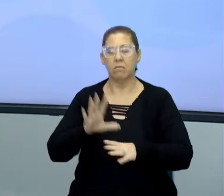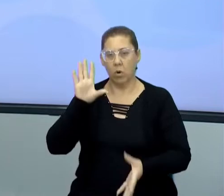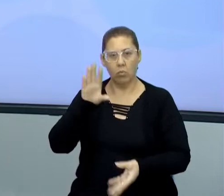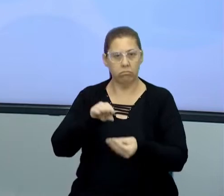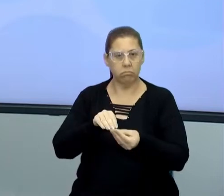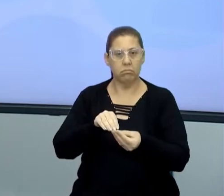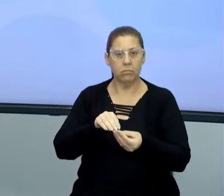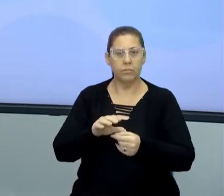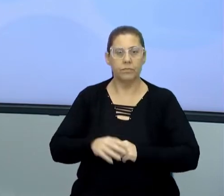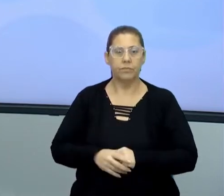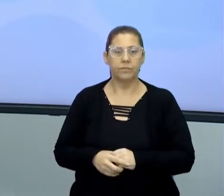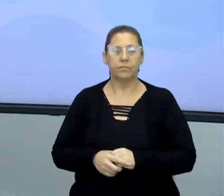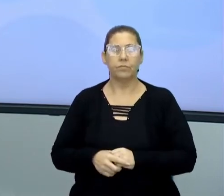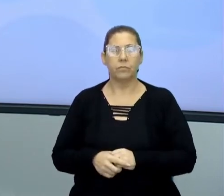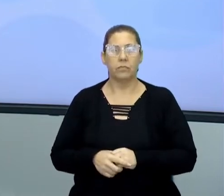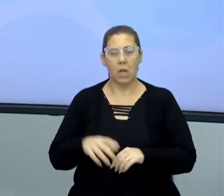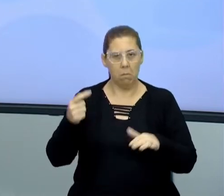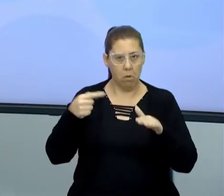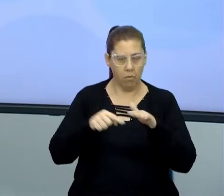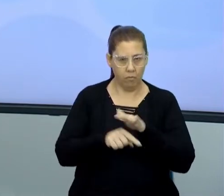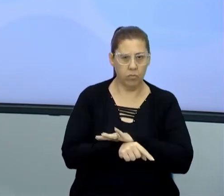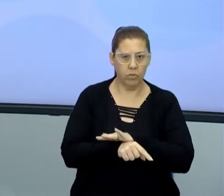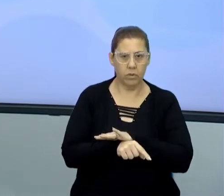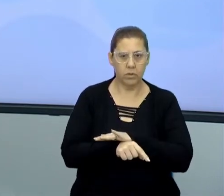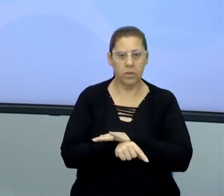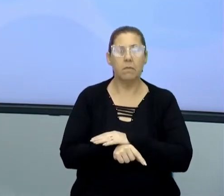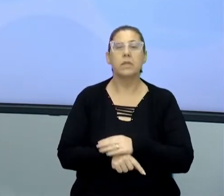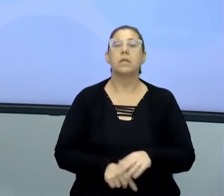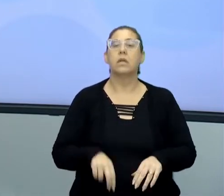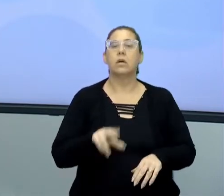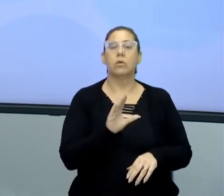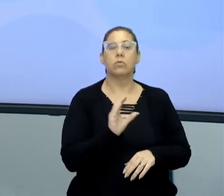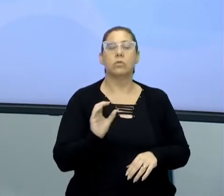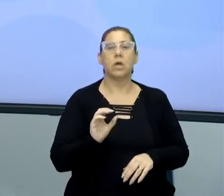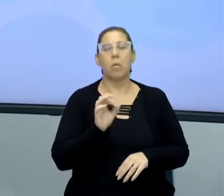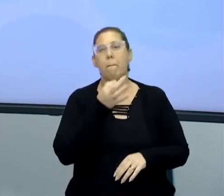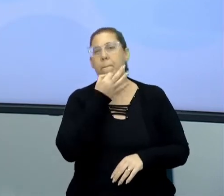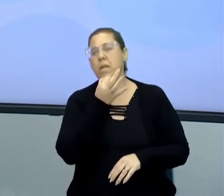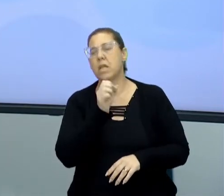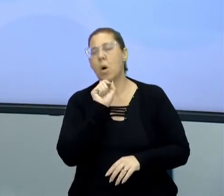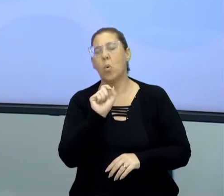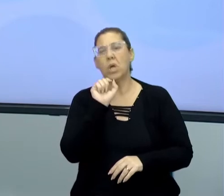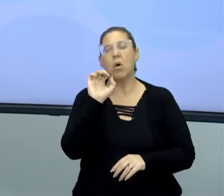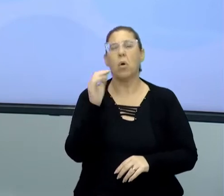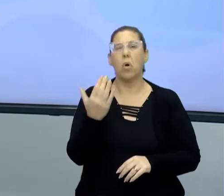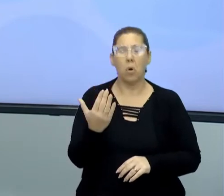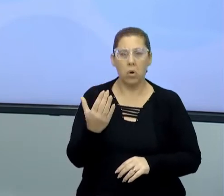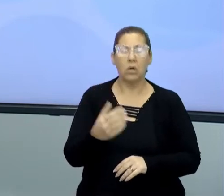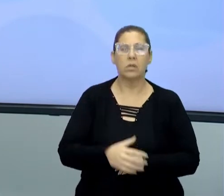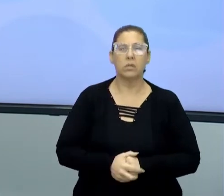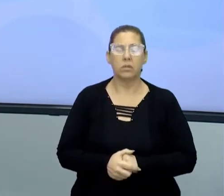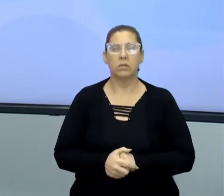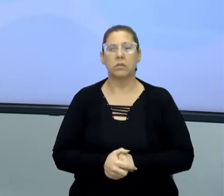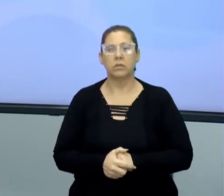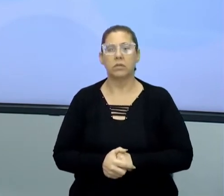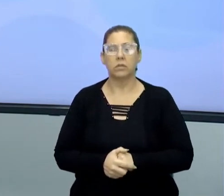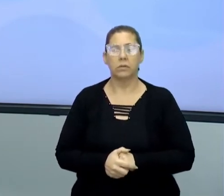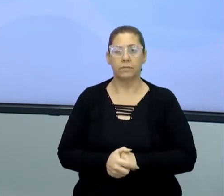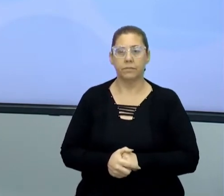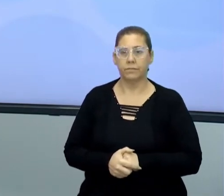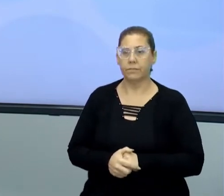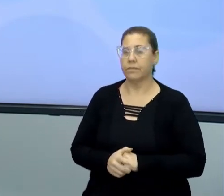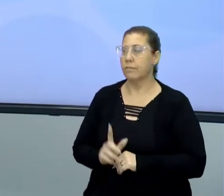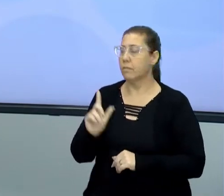fechamento de aprofundamento de unidade curricular, na sua opinião, o que acontece é que a mídia